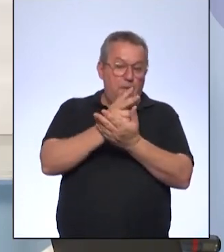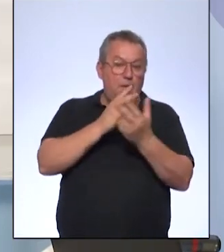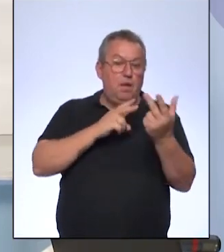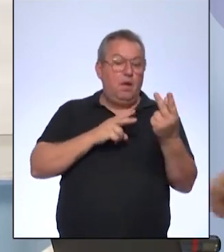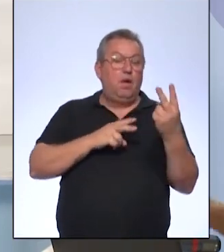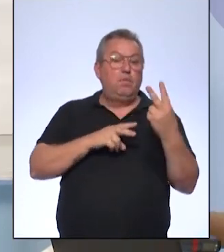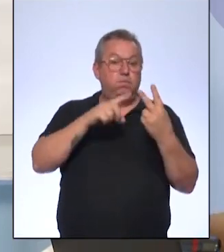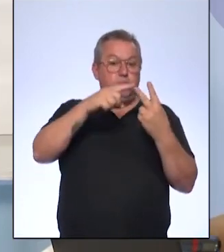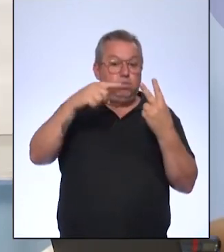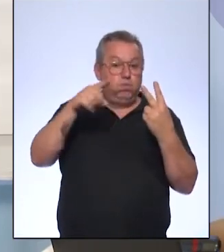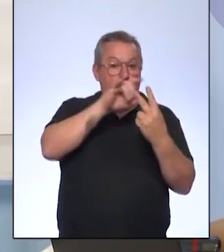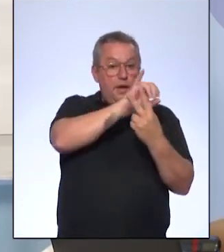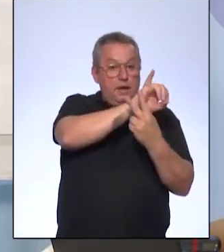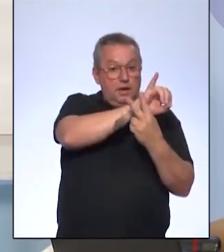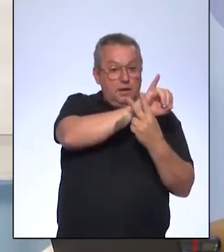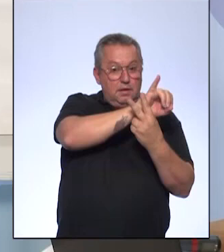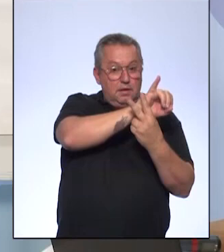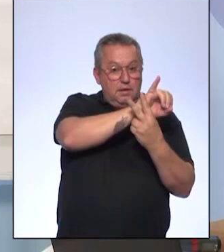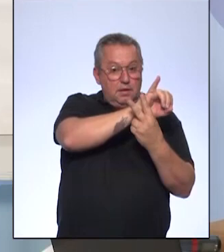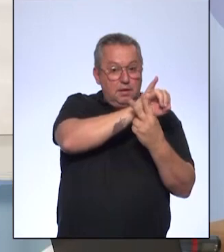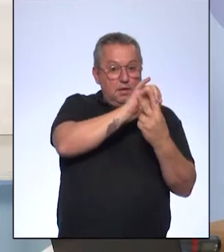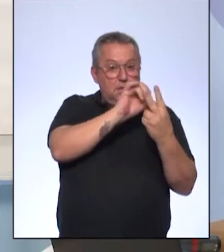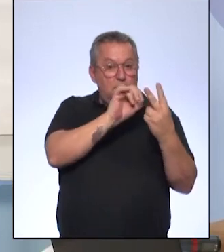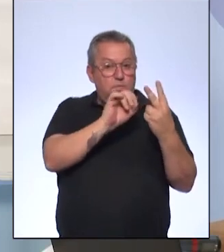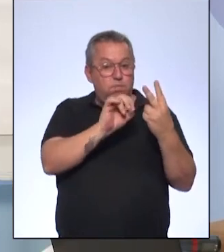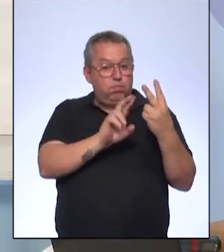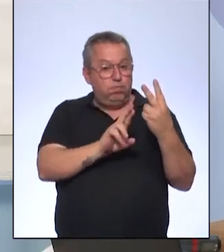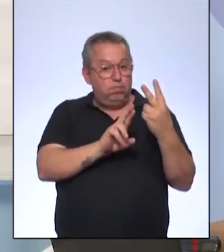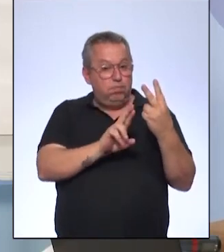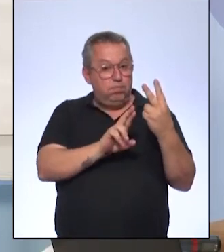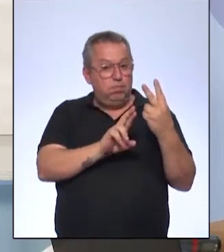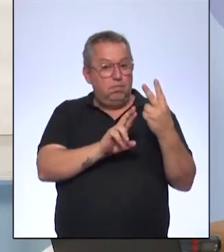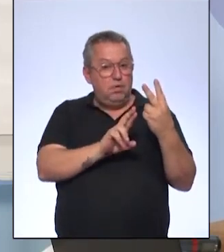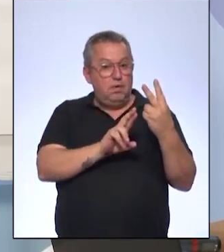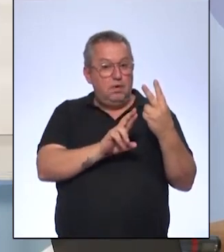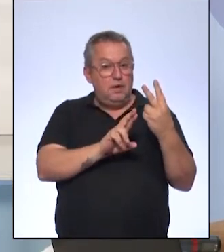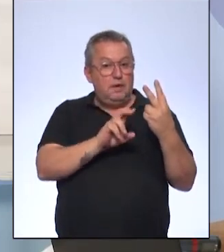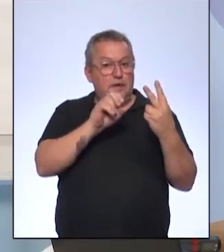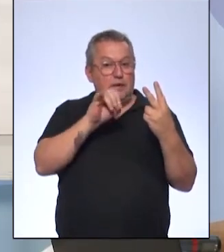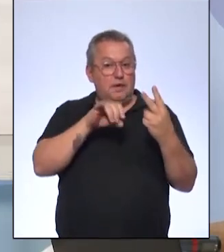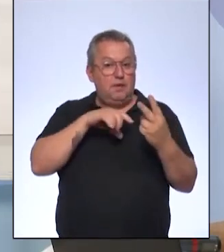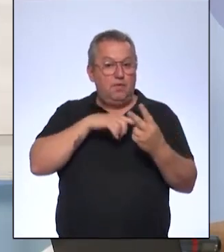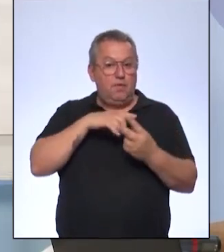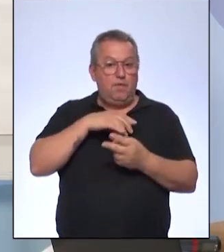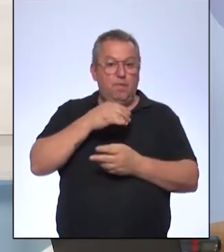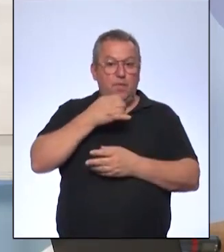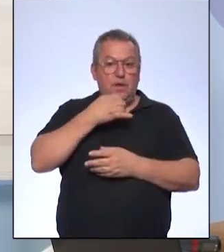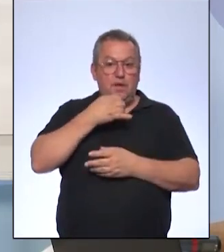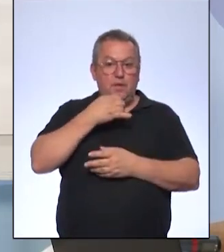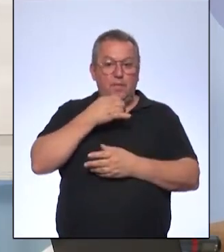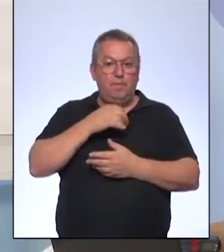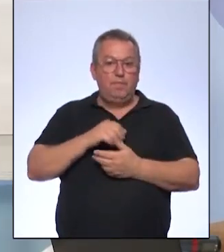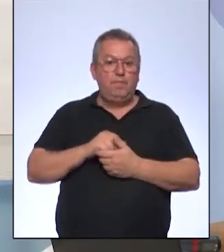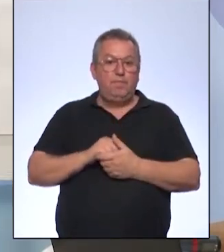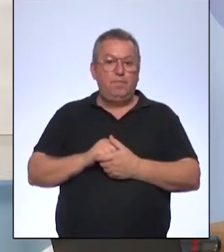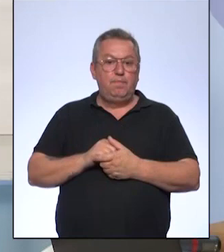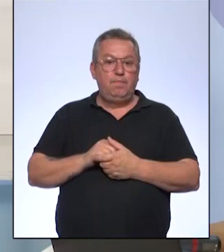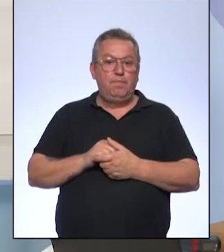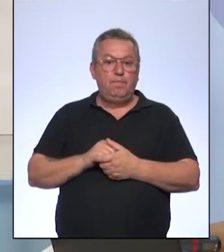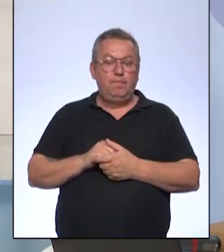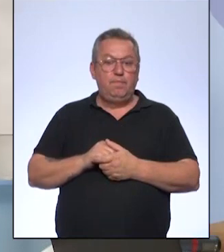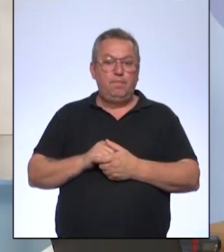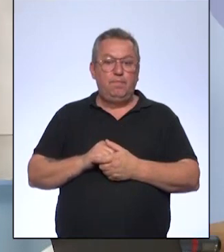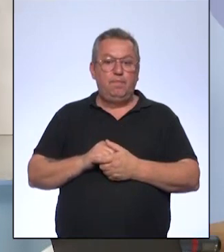índice e o mesmo radicando. Se eu tiver, por exemplo, vou colocar aqui no